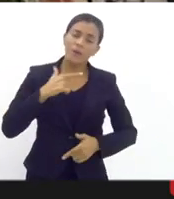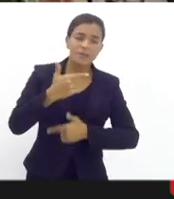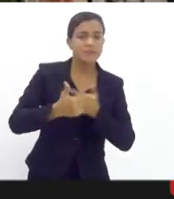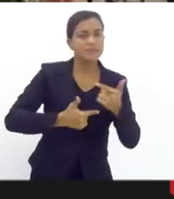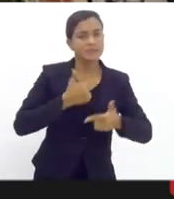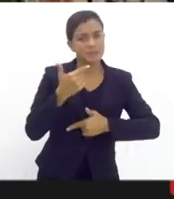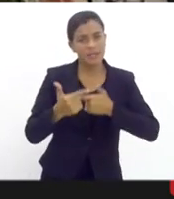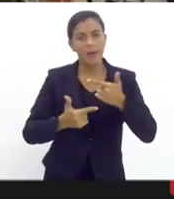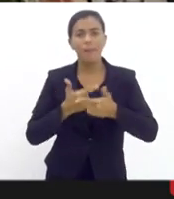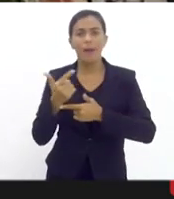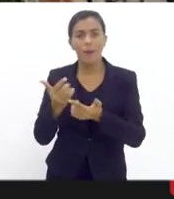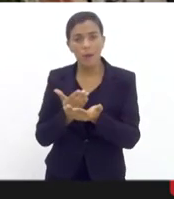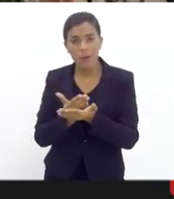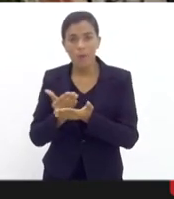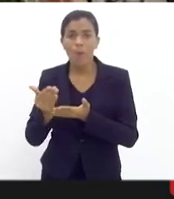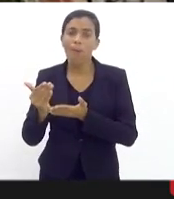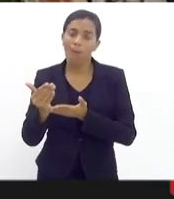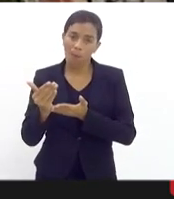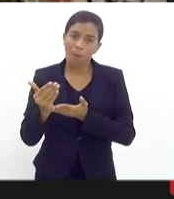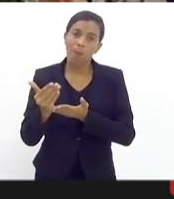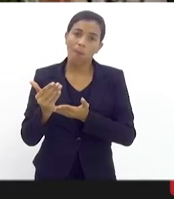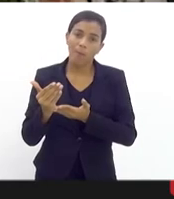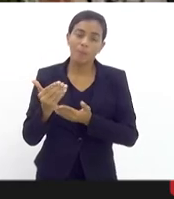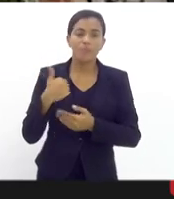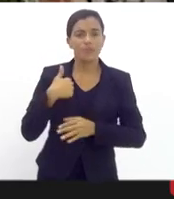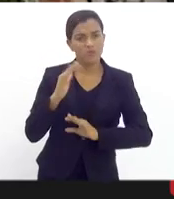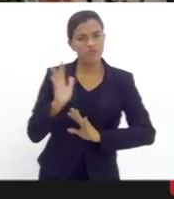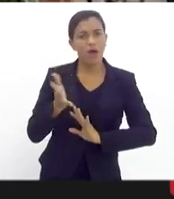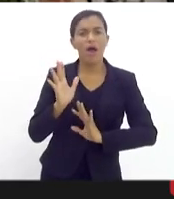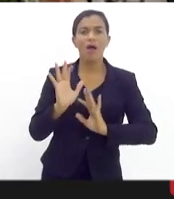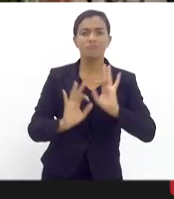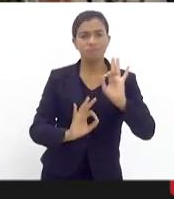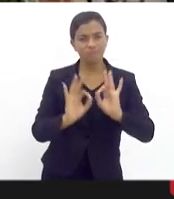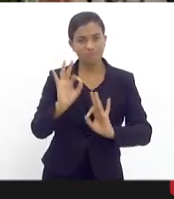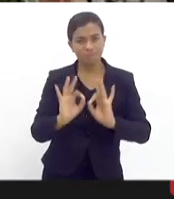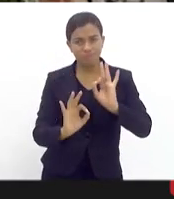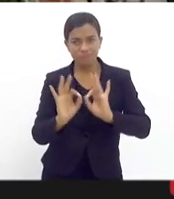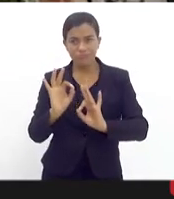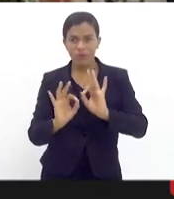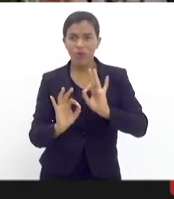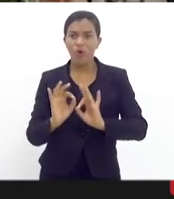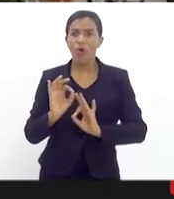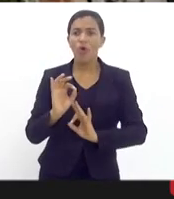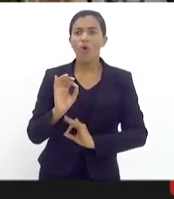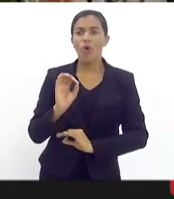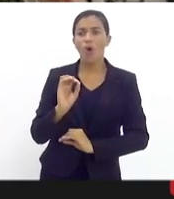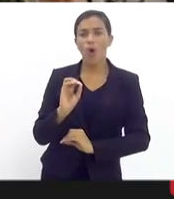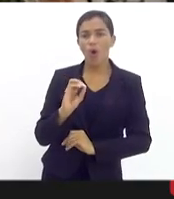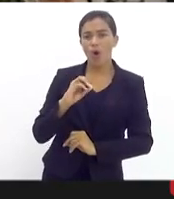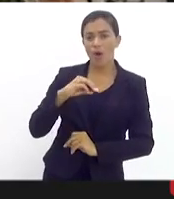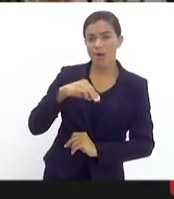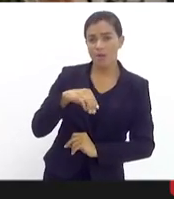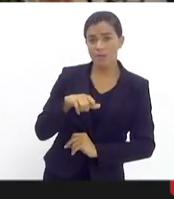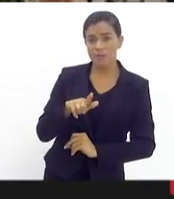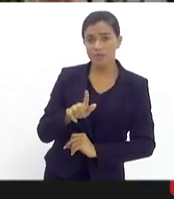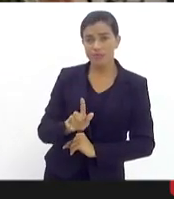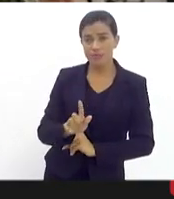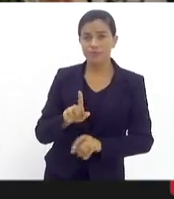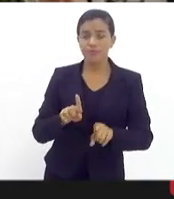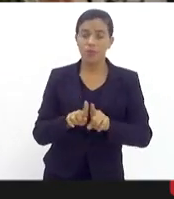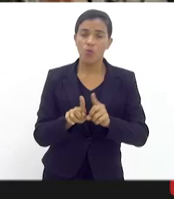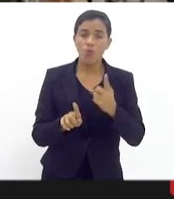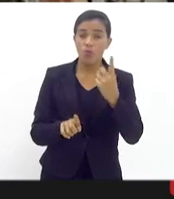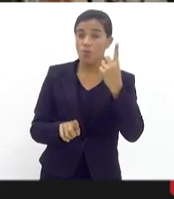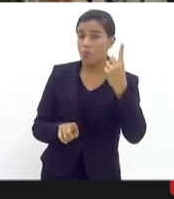trabalho começou. Eu deparei já com algumas ONGs que trabalham também com o tema. Uma delas